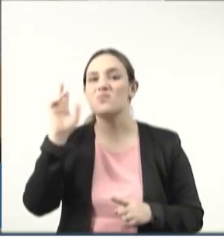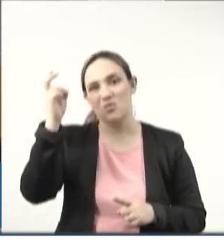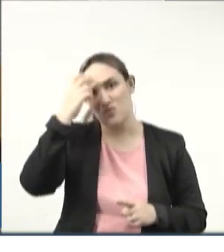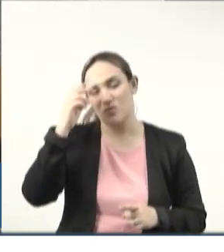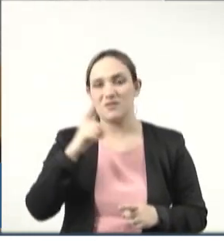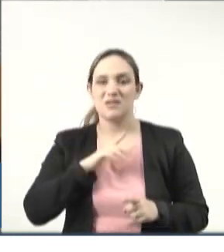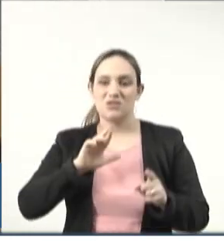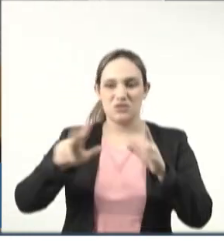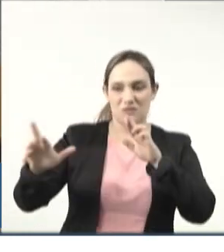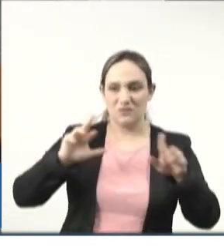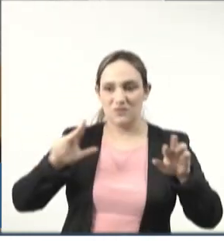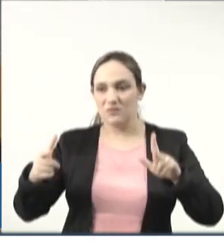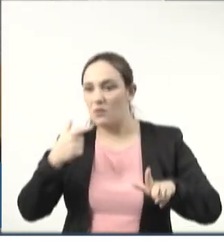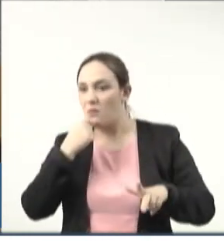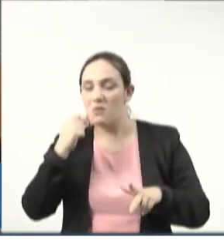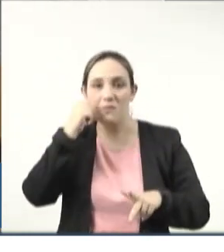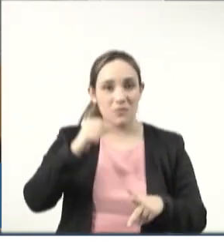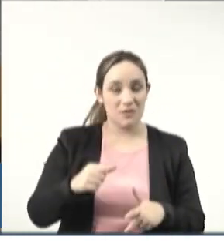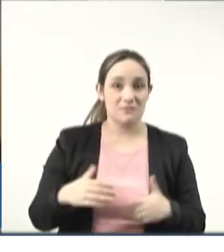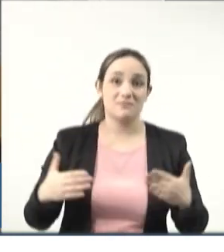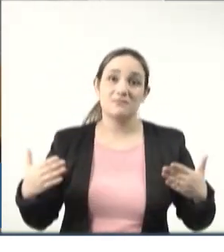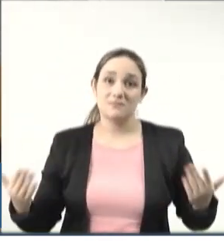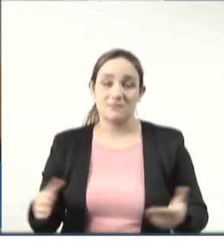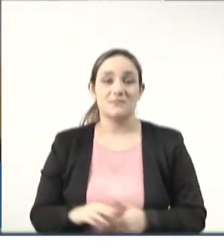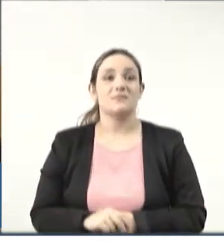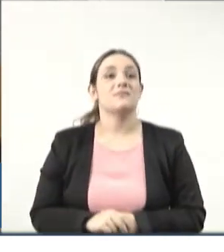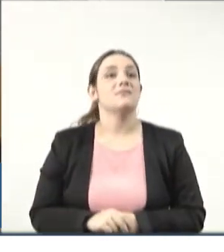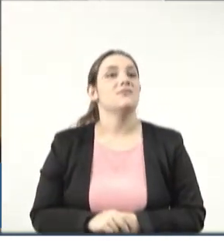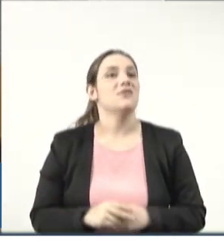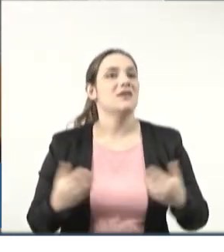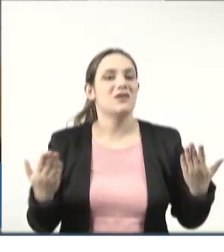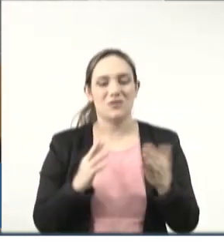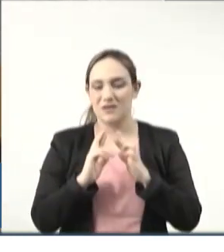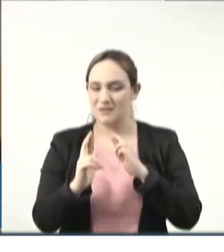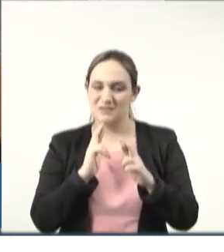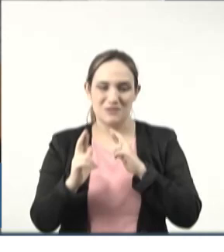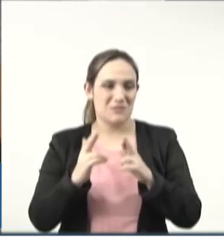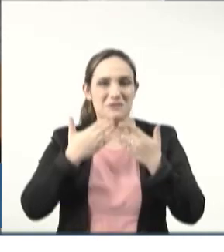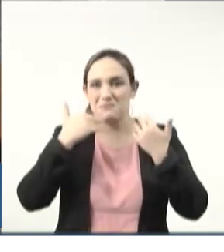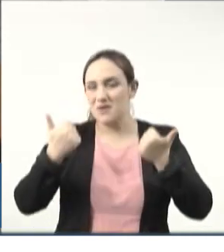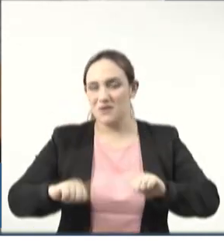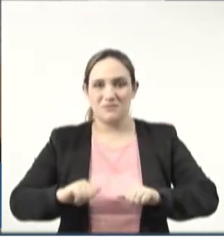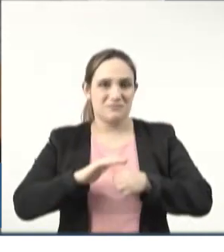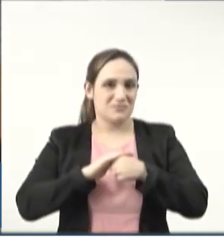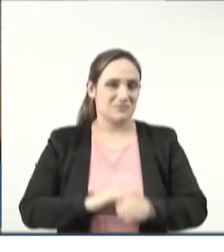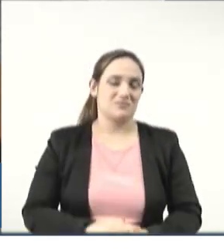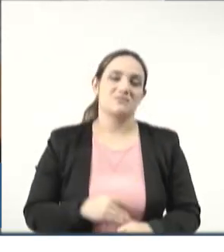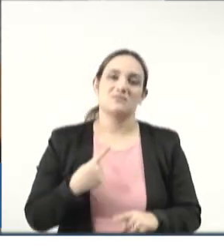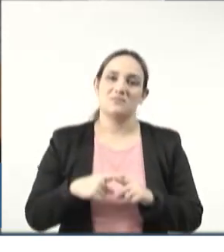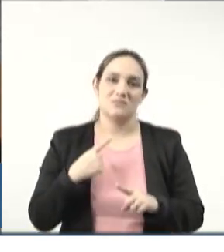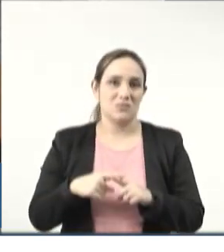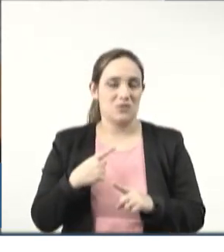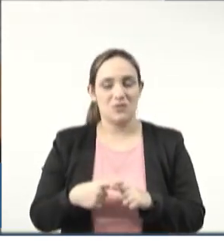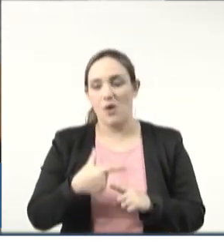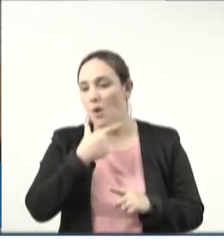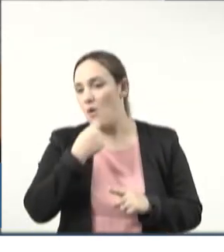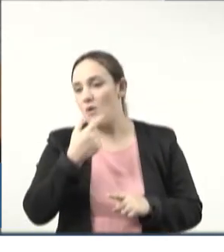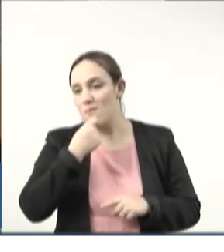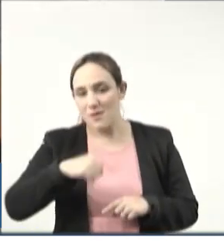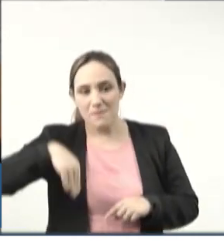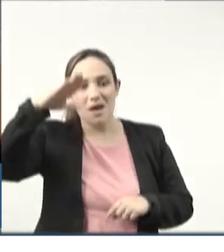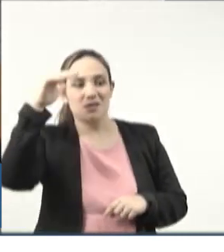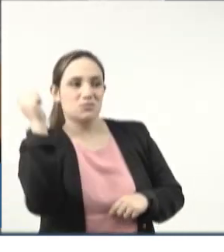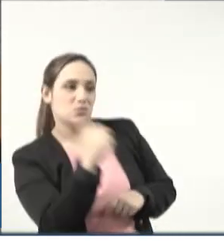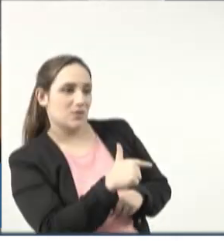criando diferenças entre homens e mulheres, e aí as relações passam a se tornar abusivas. Por quê? Porque se sobrepõe um lado masculino em detrimento